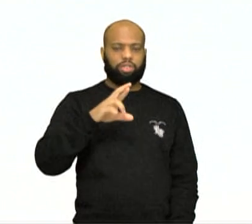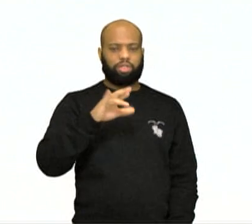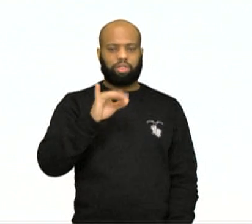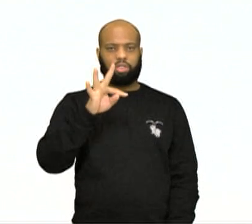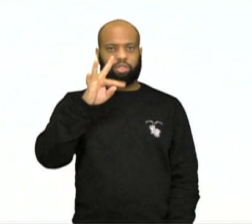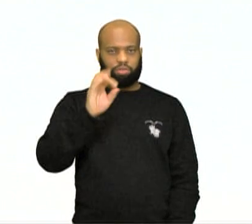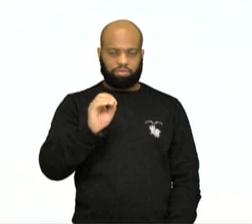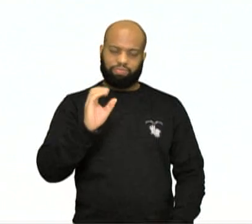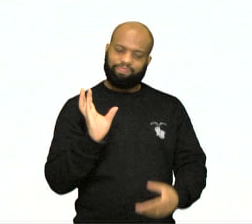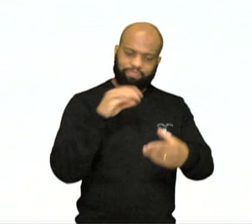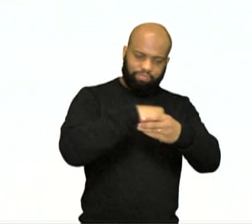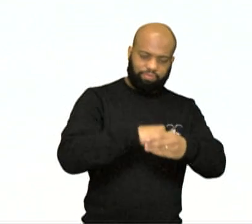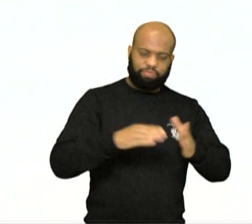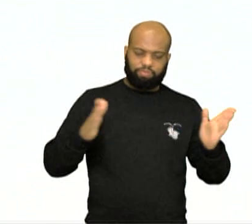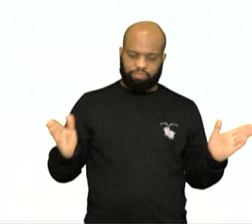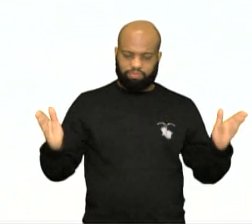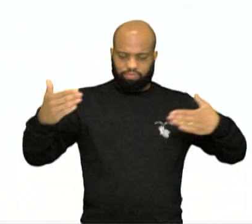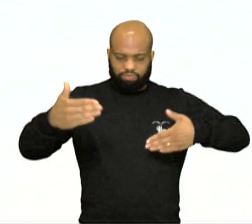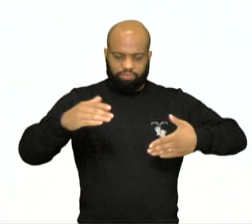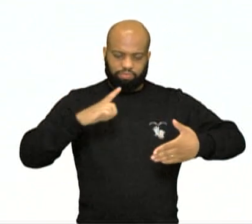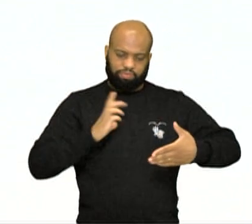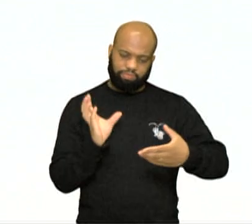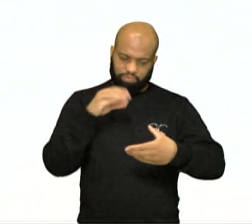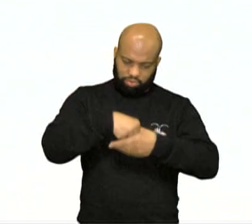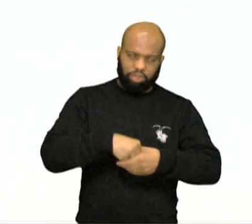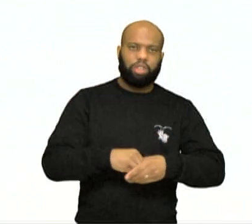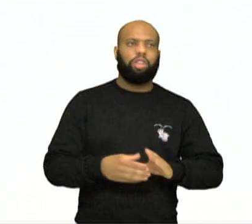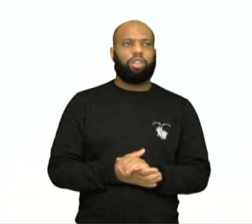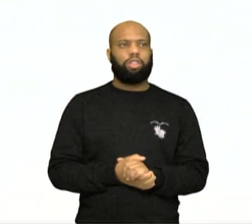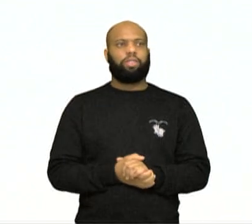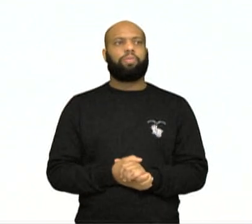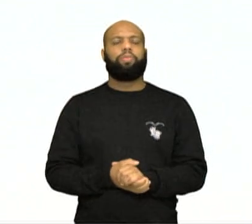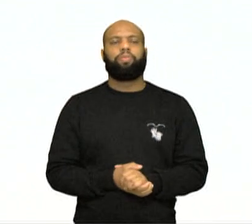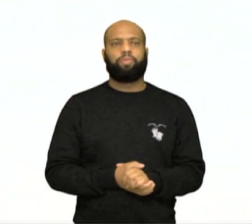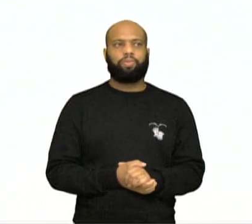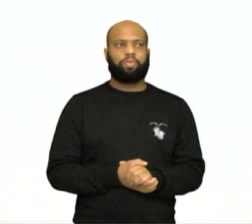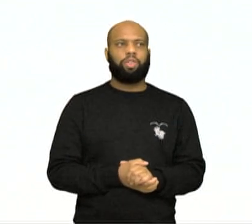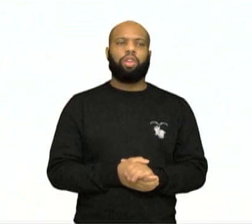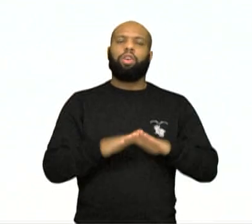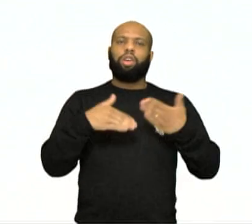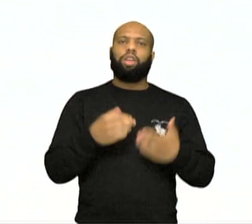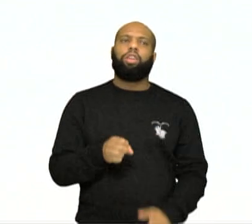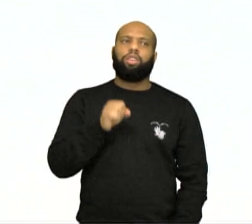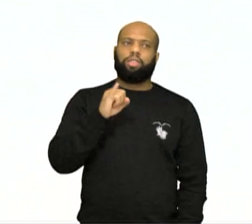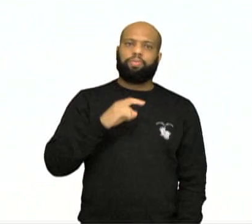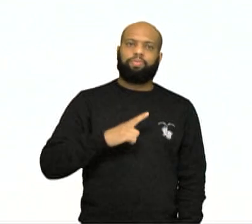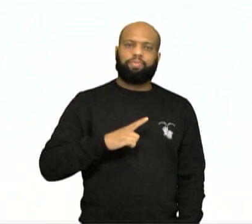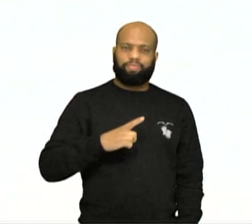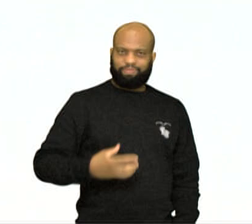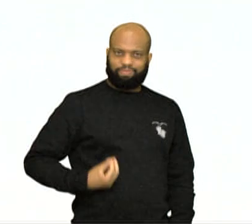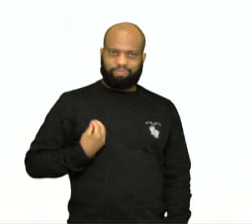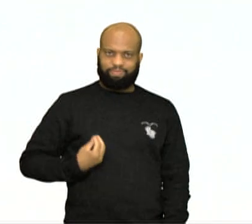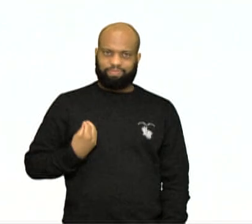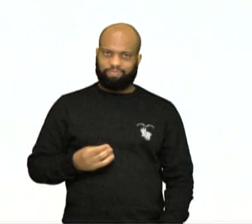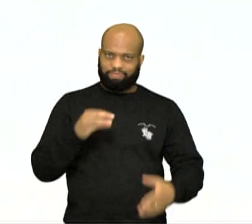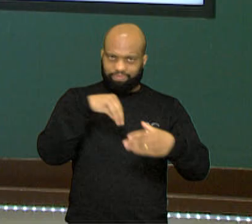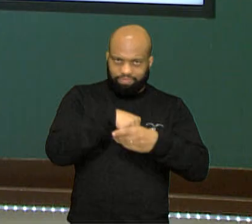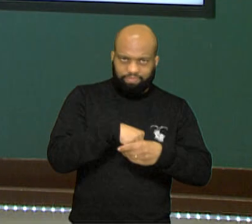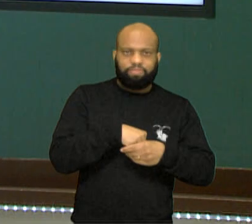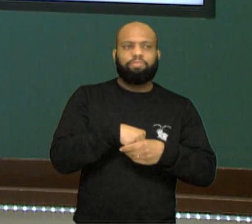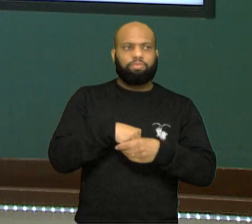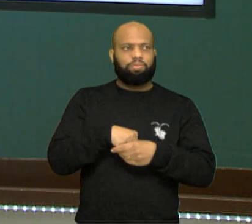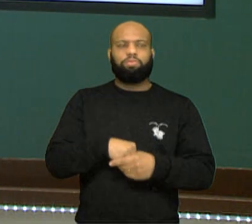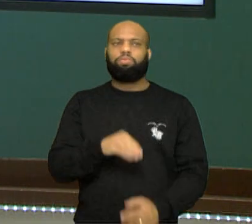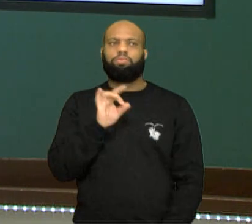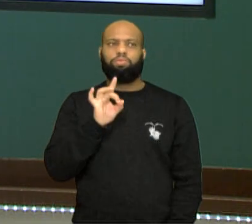dentro do cubo, está dentro do cubo a minha esfera. Quando ela está dentro, não é simplesmente estar